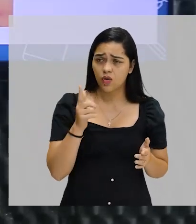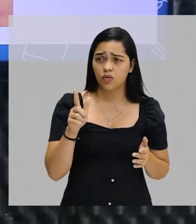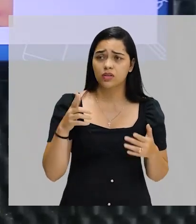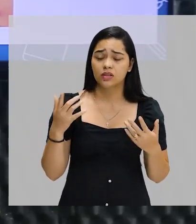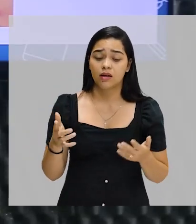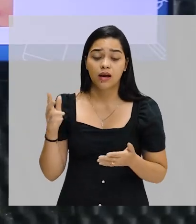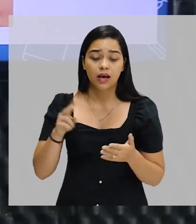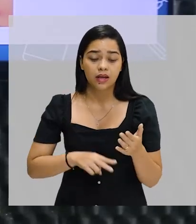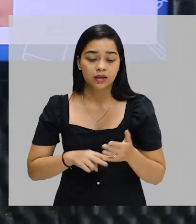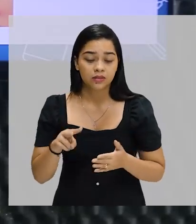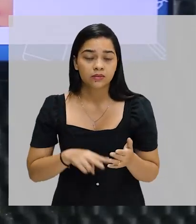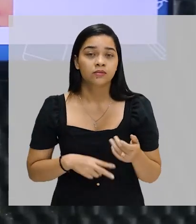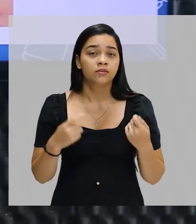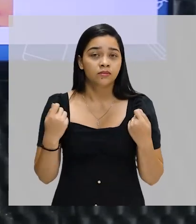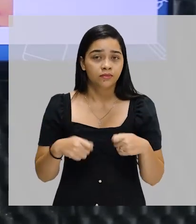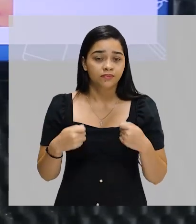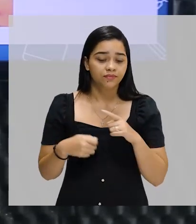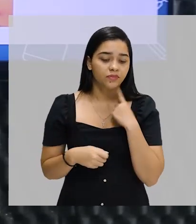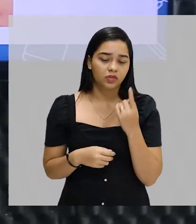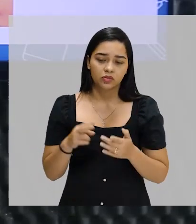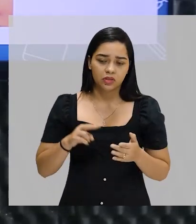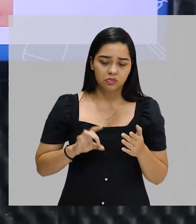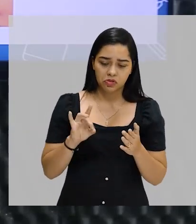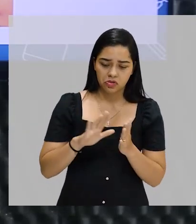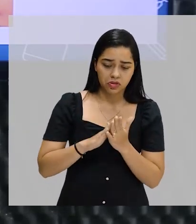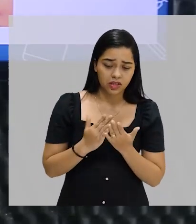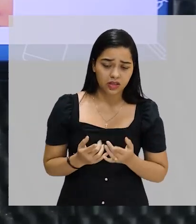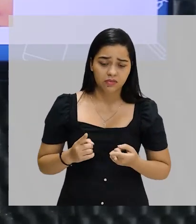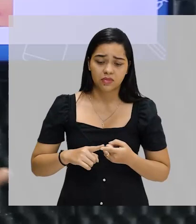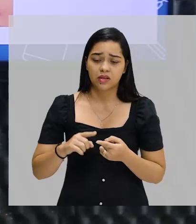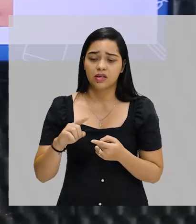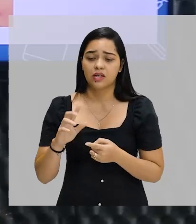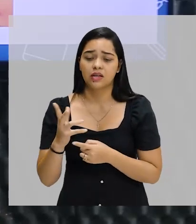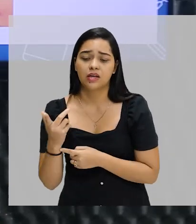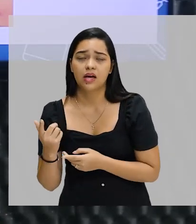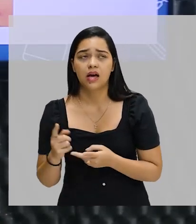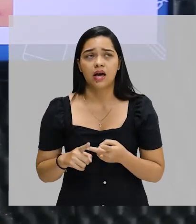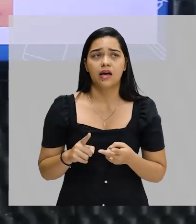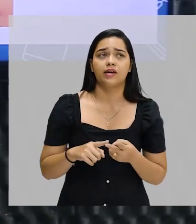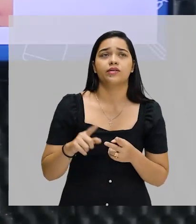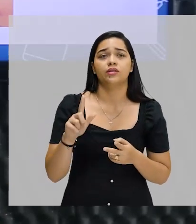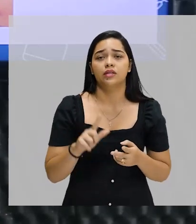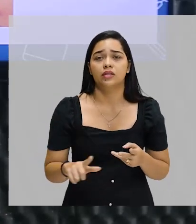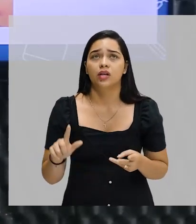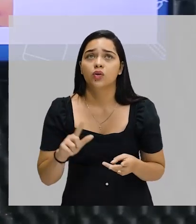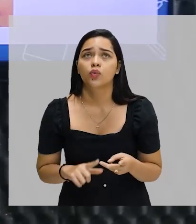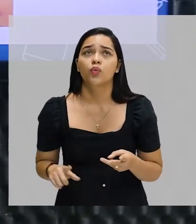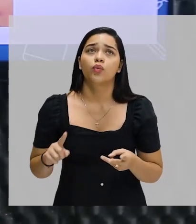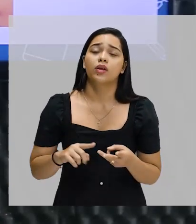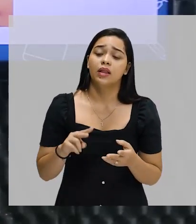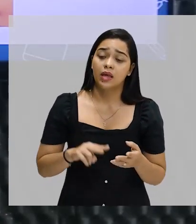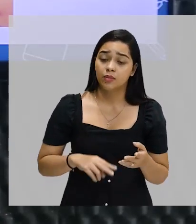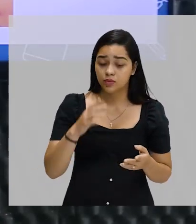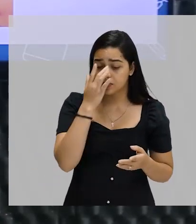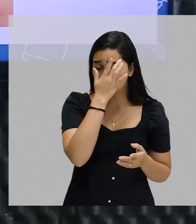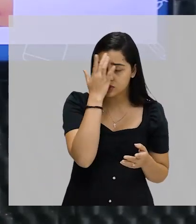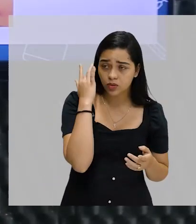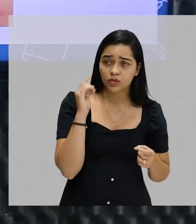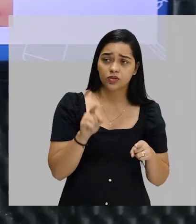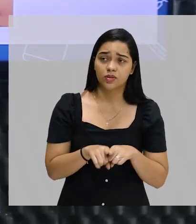Então, a leitura precisa... Nós não lemos só livros, nós lemos obra de arte, já vimos isso em aula de literatura. Nós lemos